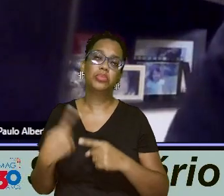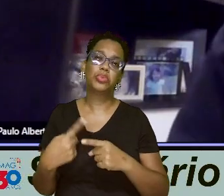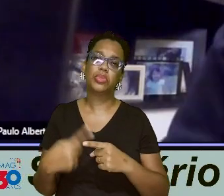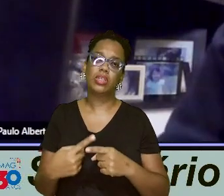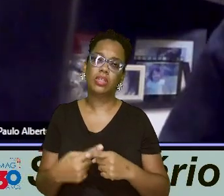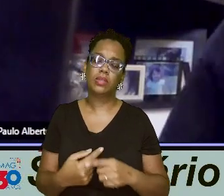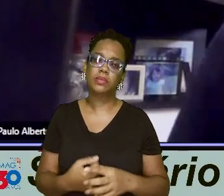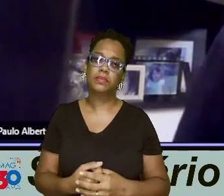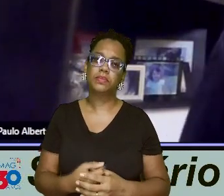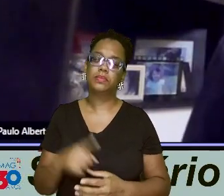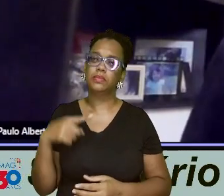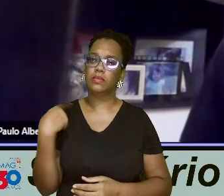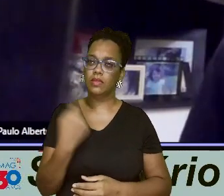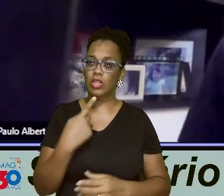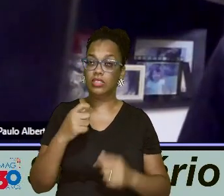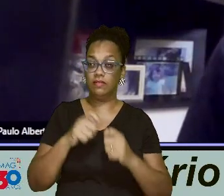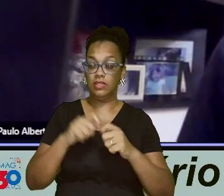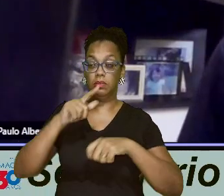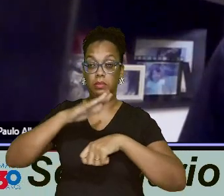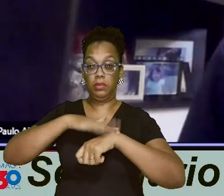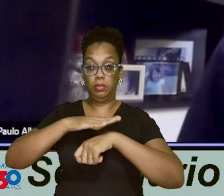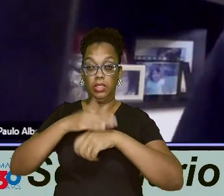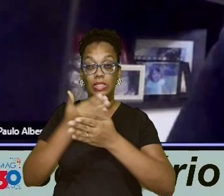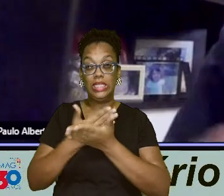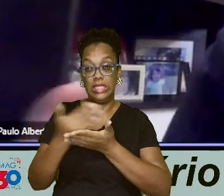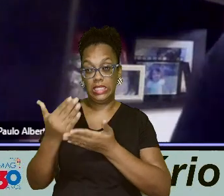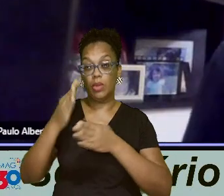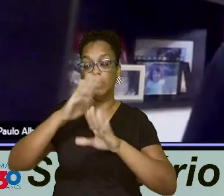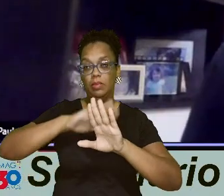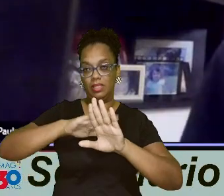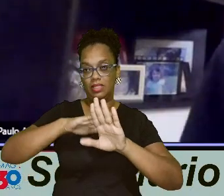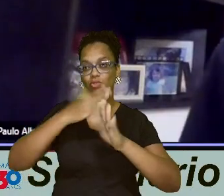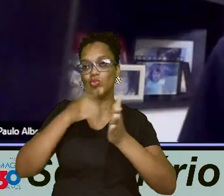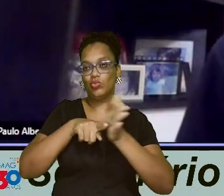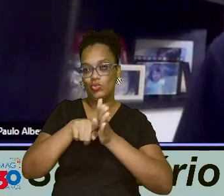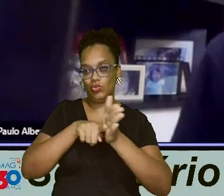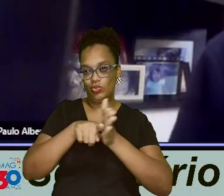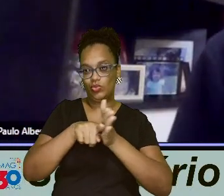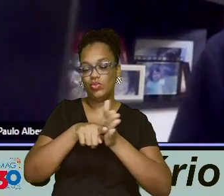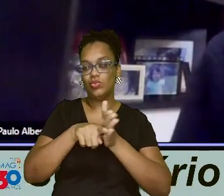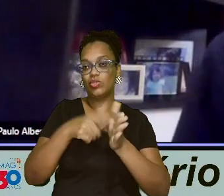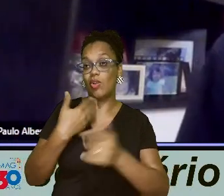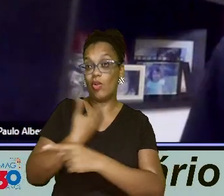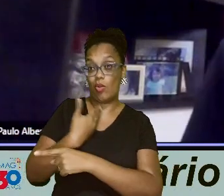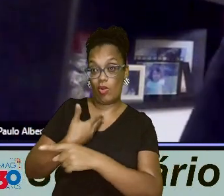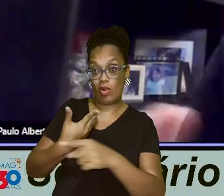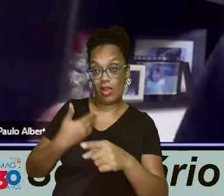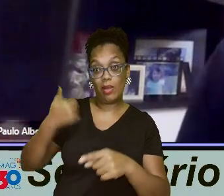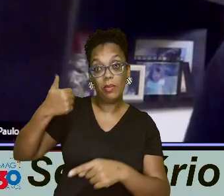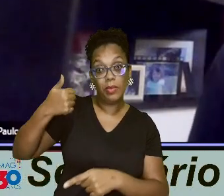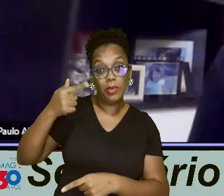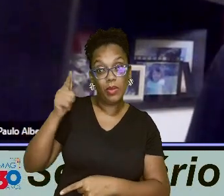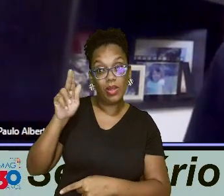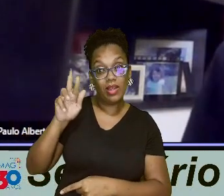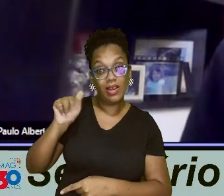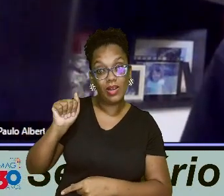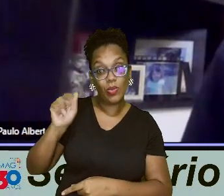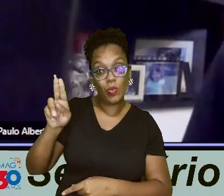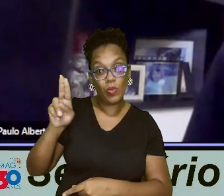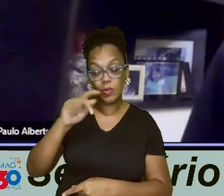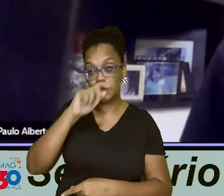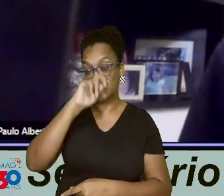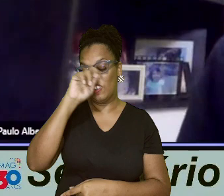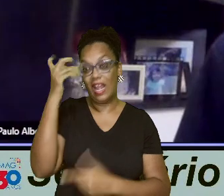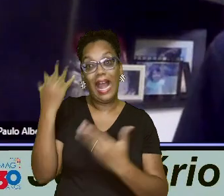nós fizemos, no momento inicial em que o precedente estava sendo estudado, ainda pelos colegas de primeiro grau. Estava sendo aplicado ainda pelos